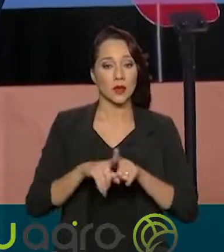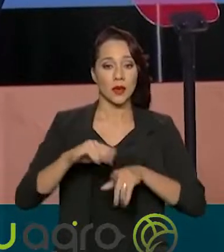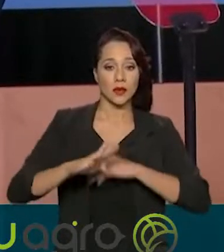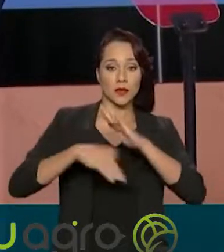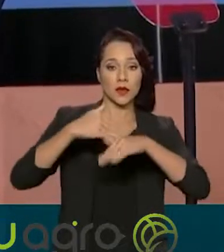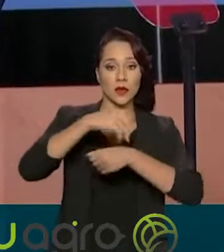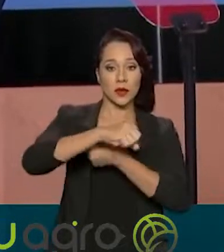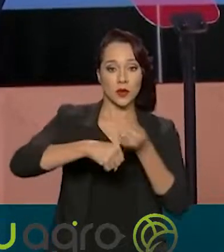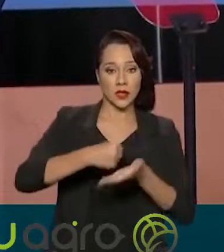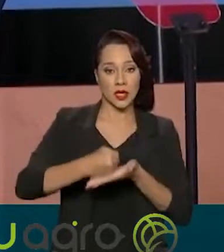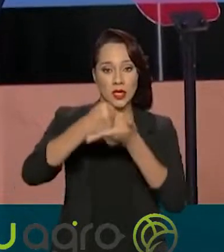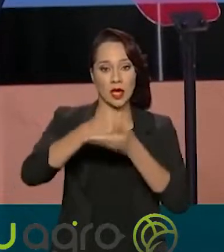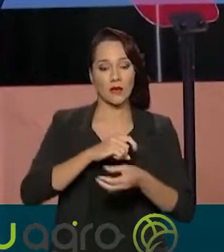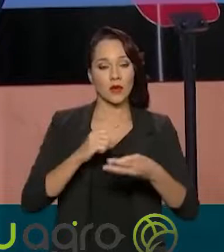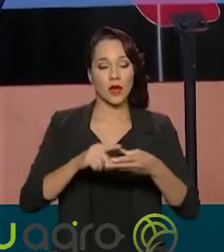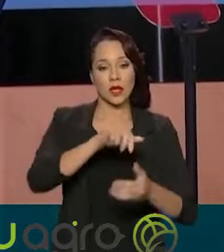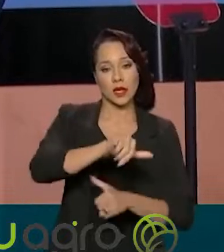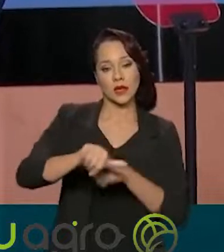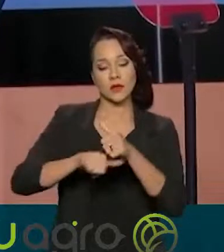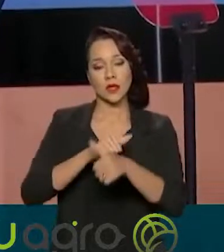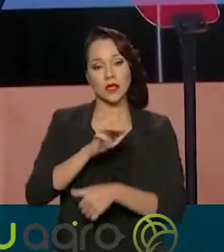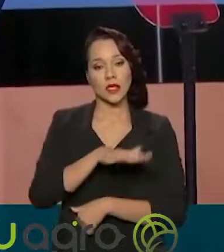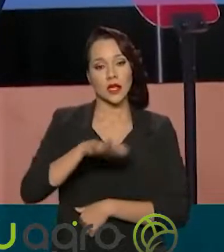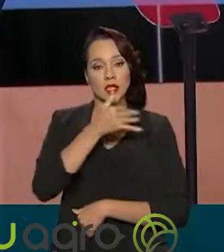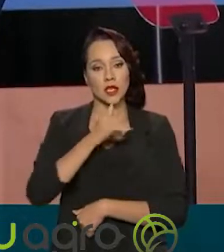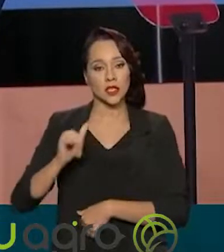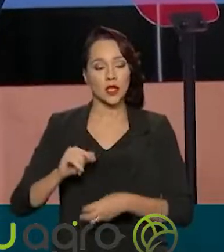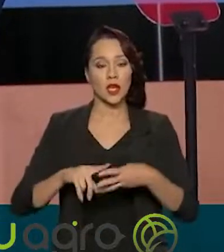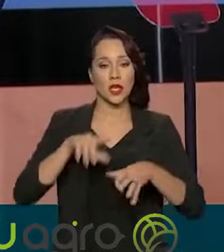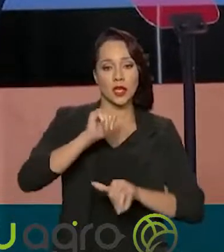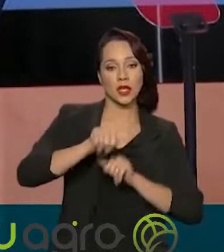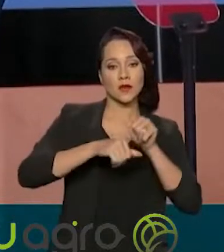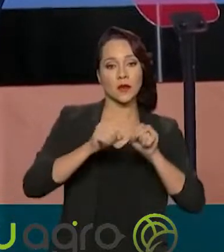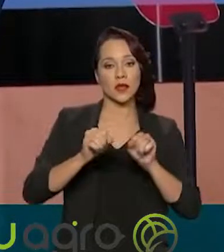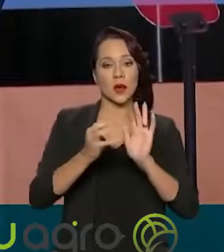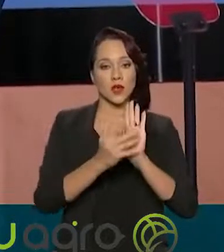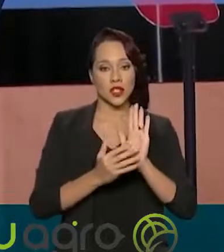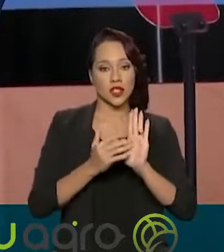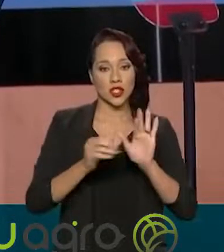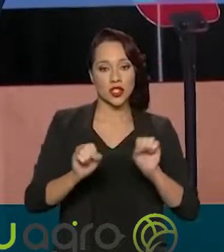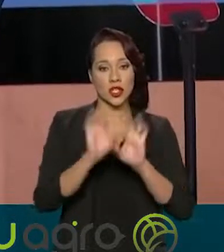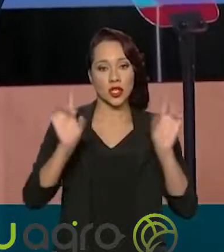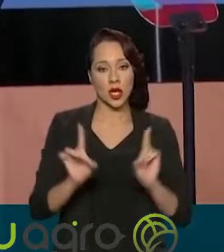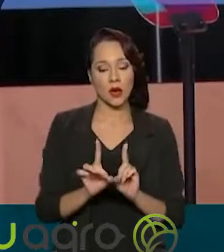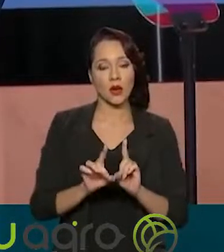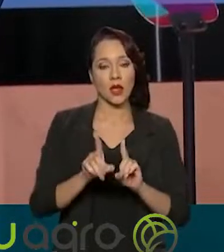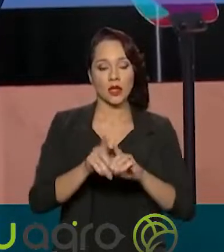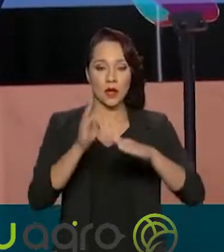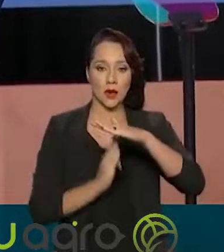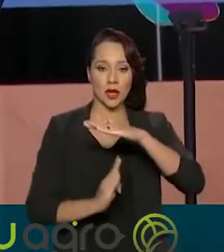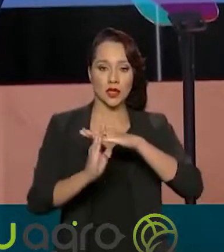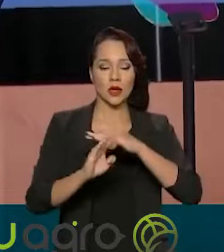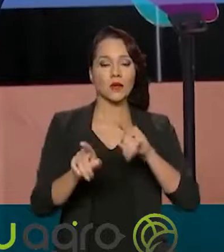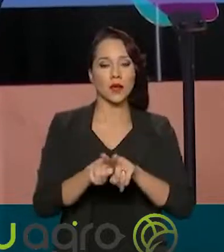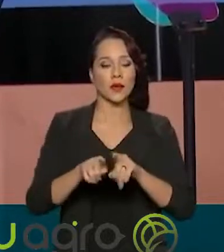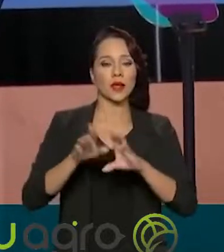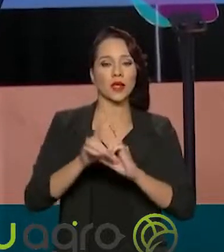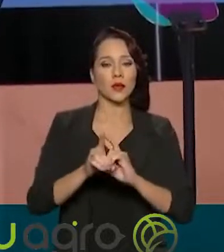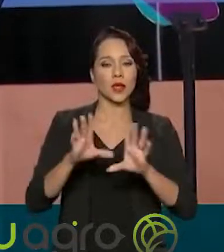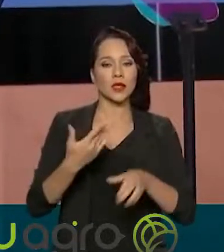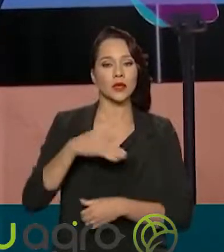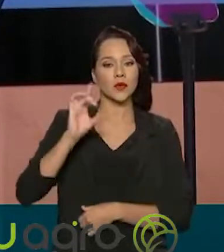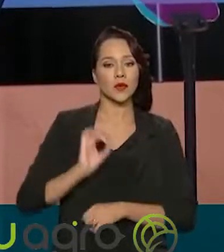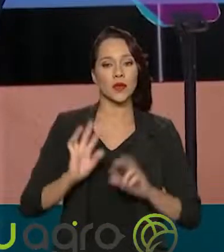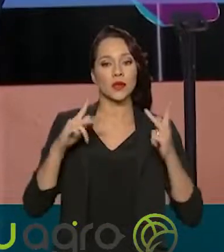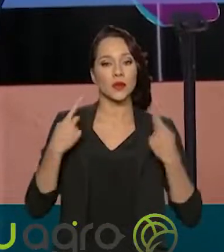sustentável, da transição energética, da transformação digital, da imigração, bem como da democracia e dos